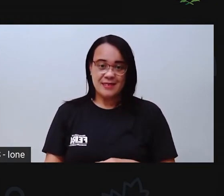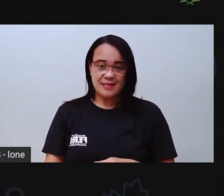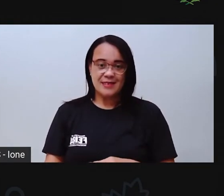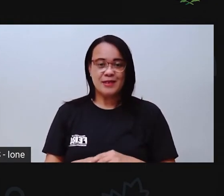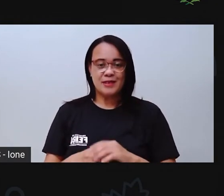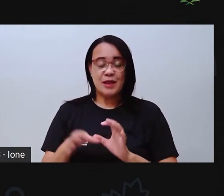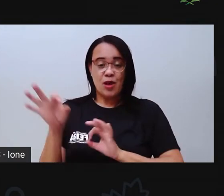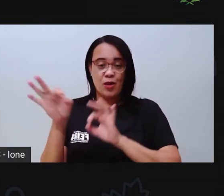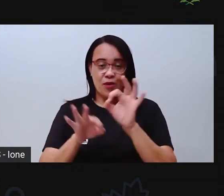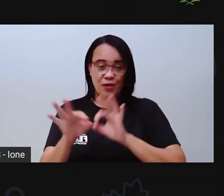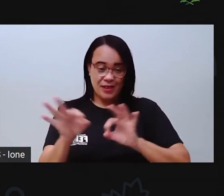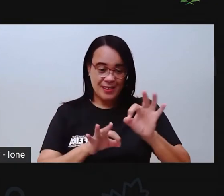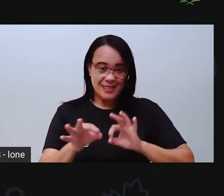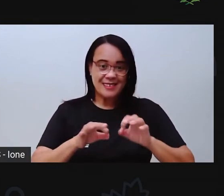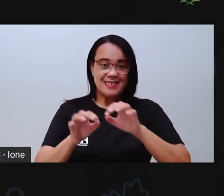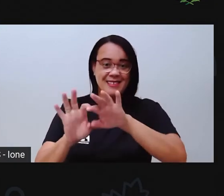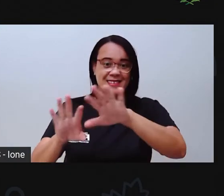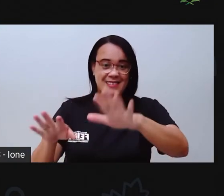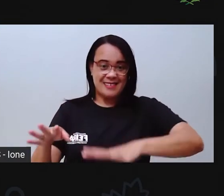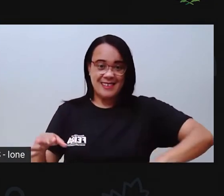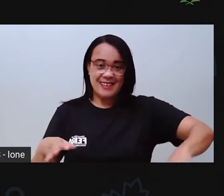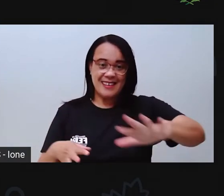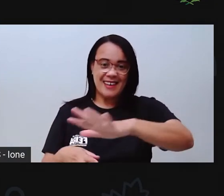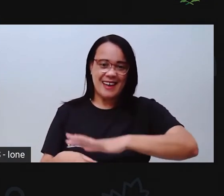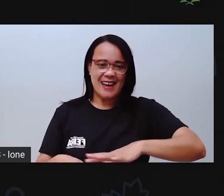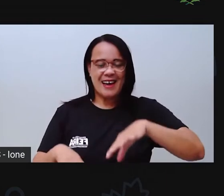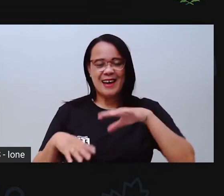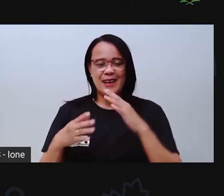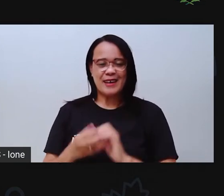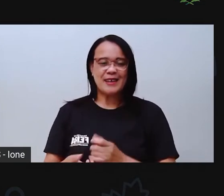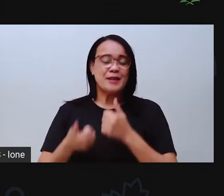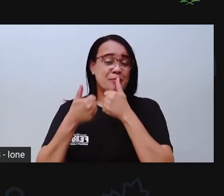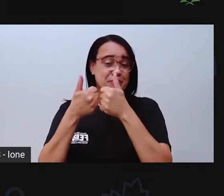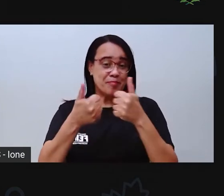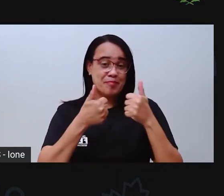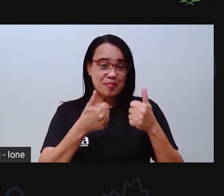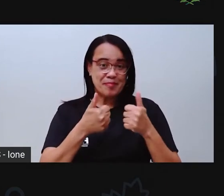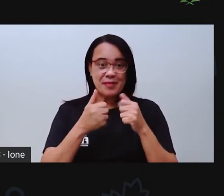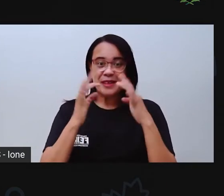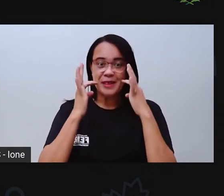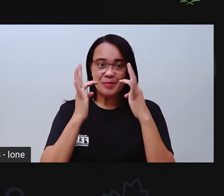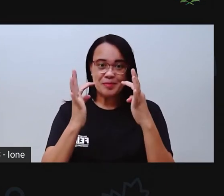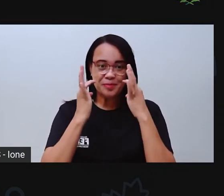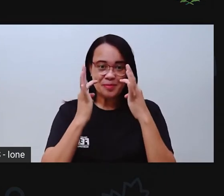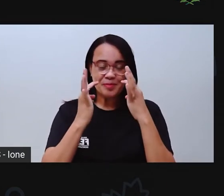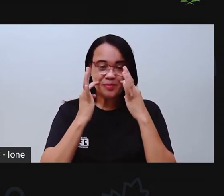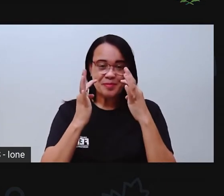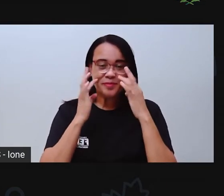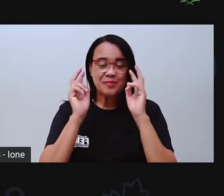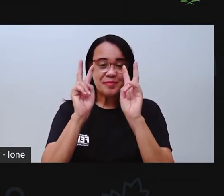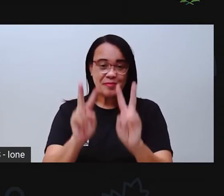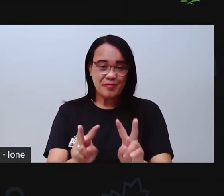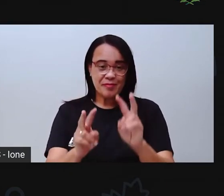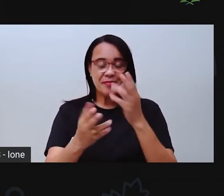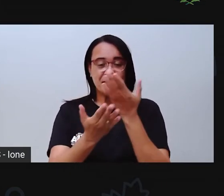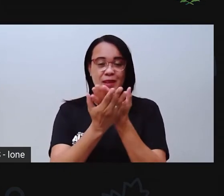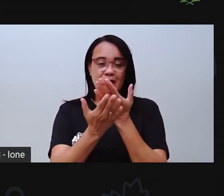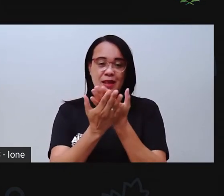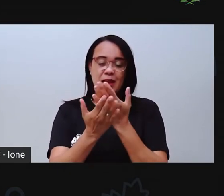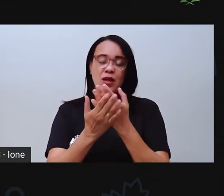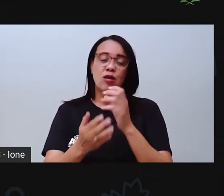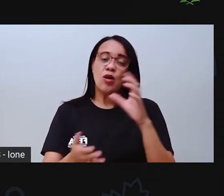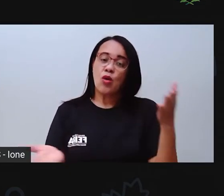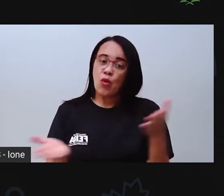Se coloca aí no seu espaço de uma forma bem confortável para você assistir a aula, tá certo? E a gente vai aprender bastante coisa hoje